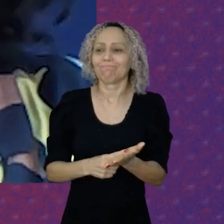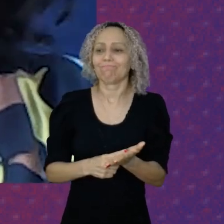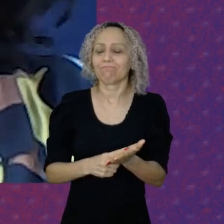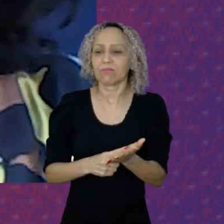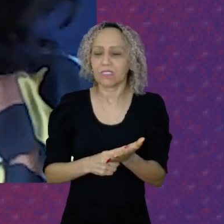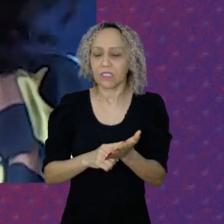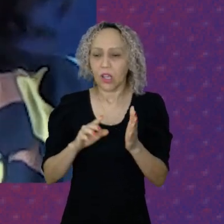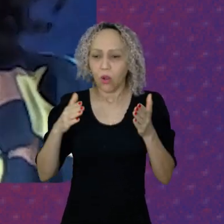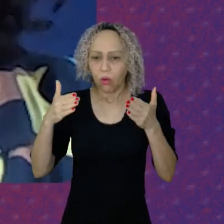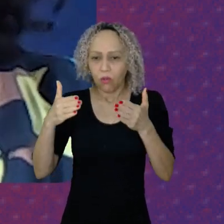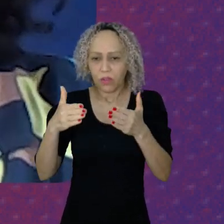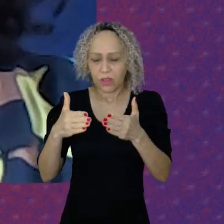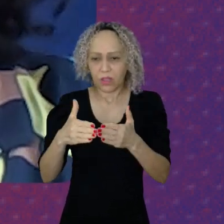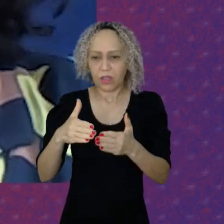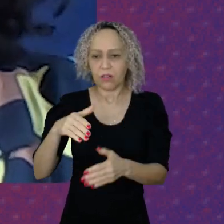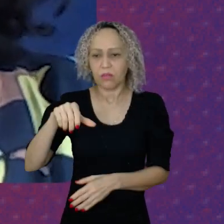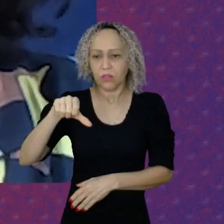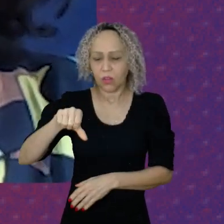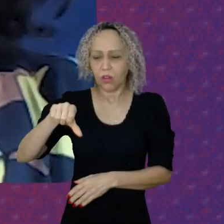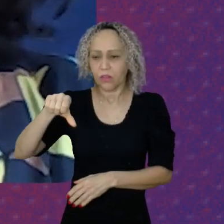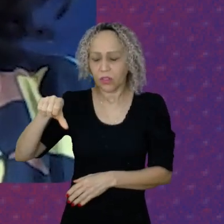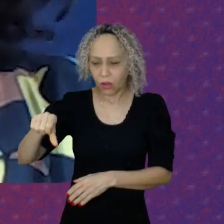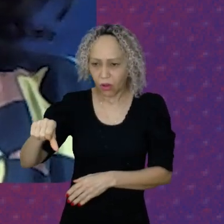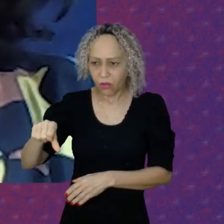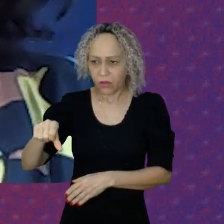da OIT,